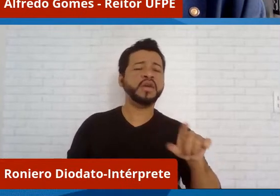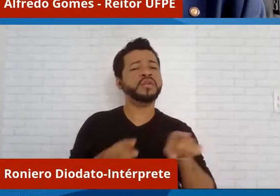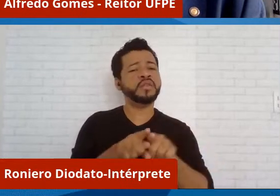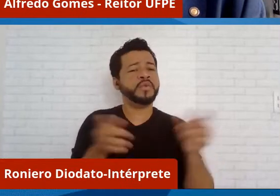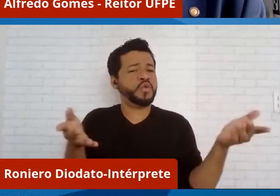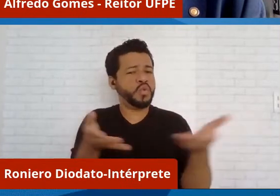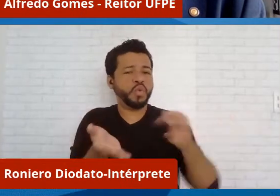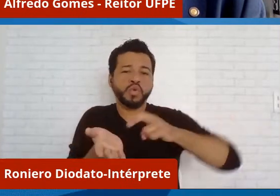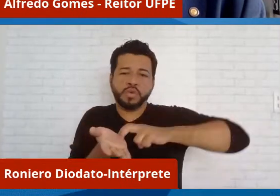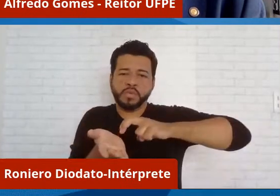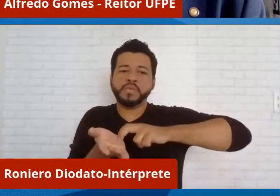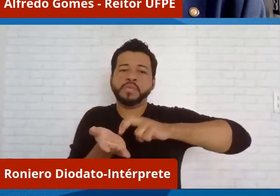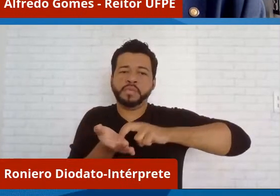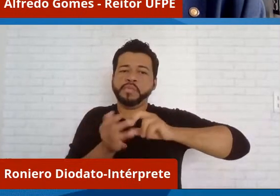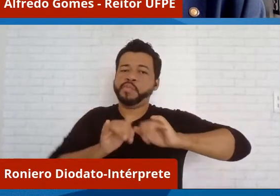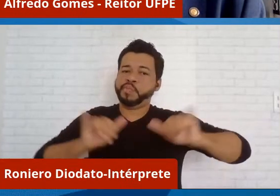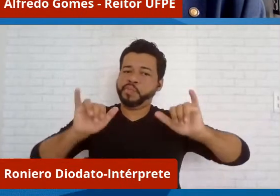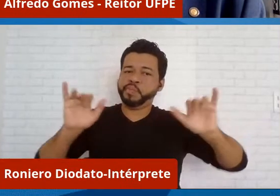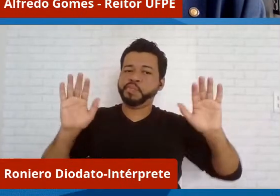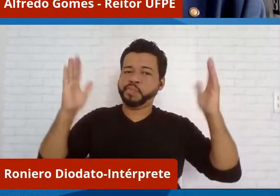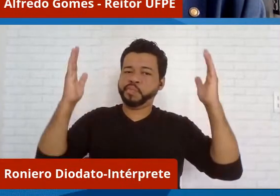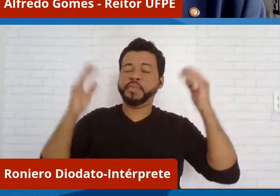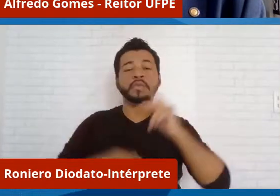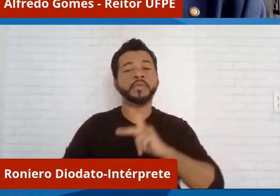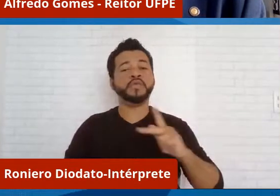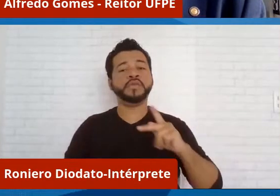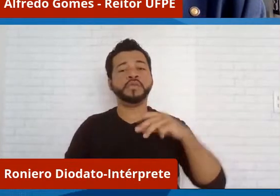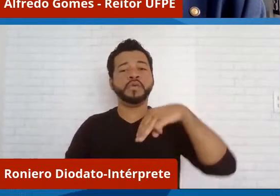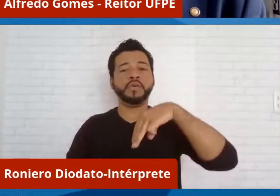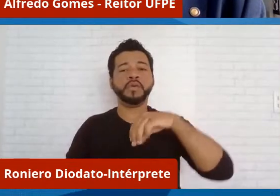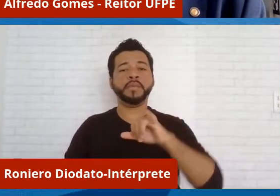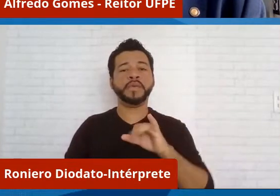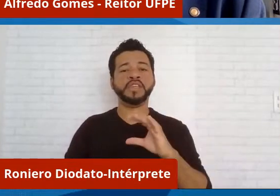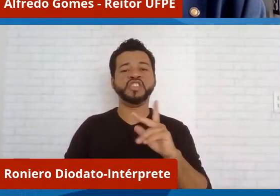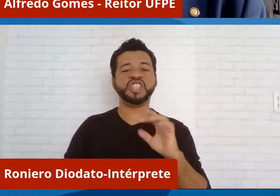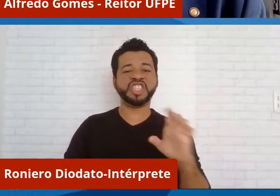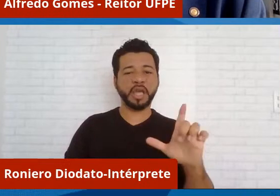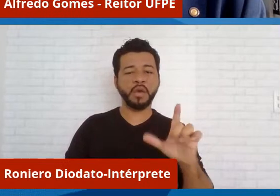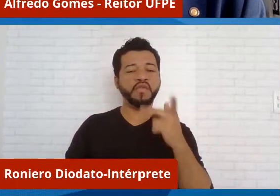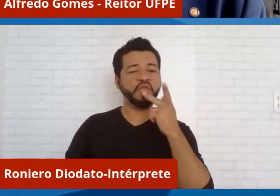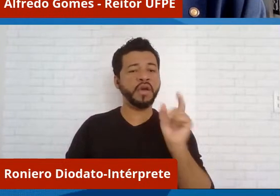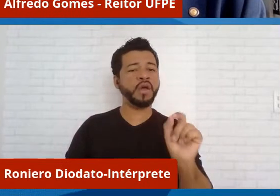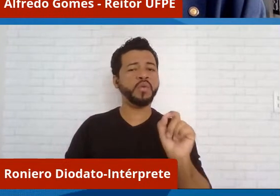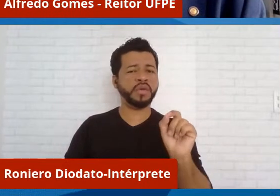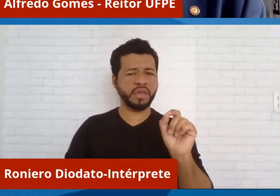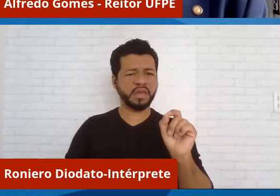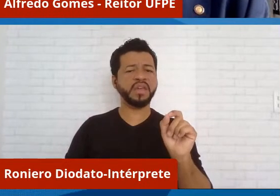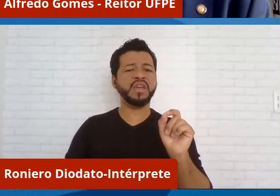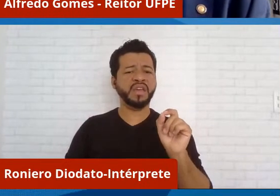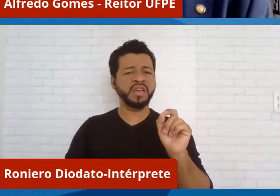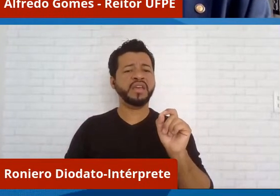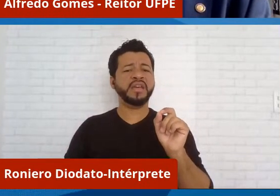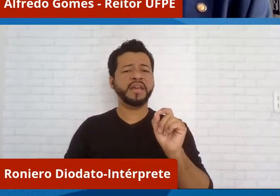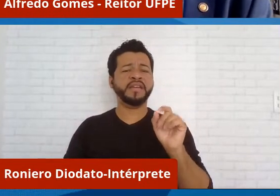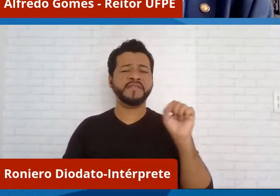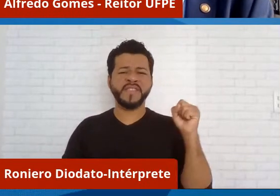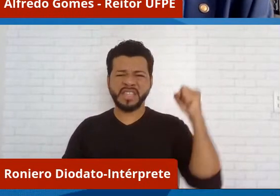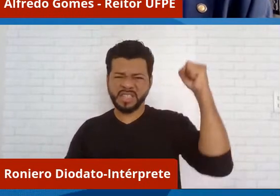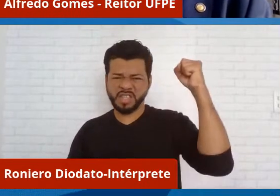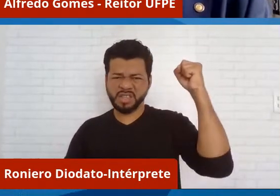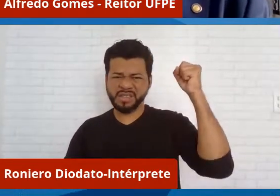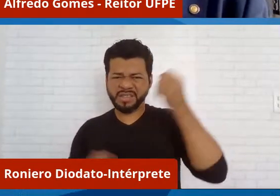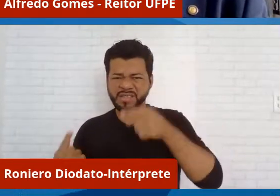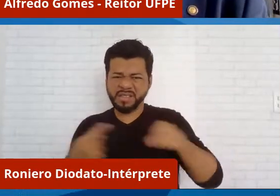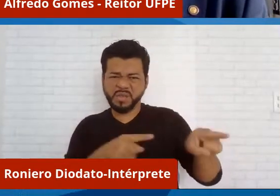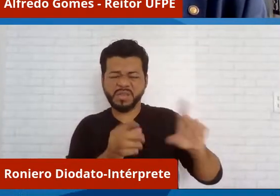hoje, né? Professor Michel Lovi vai falar sobre a ameaça neofascista à democracia